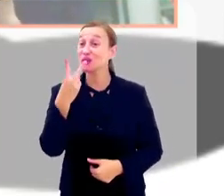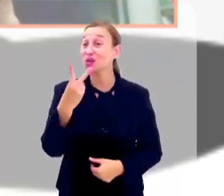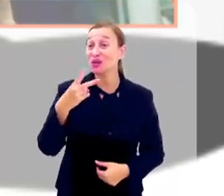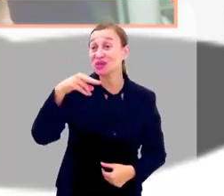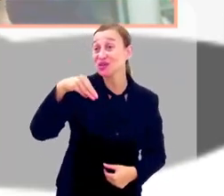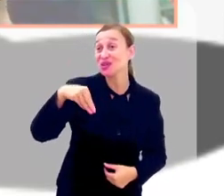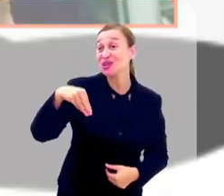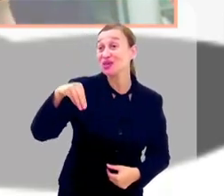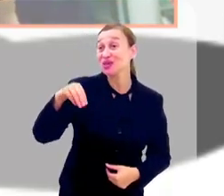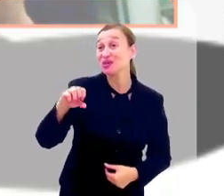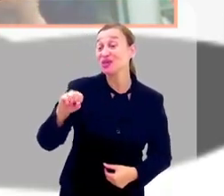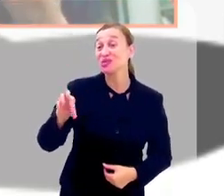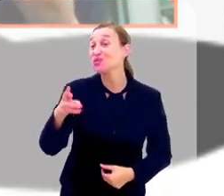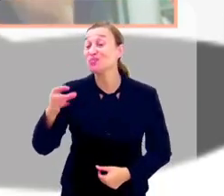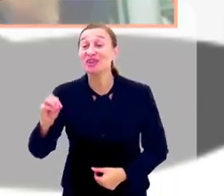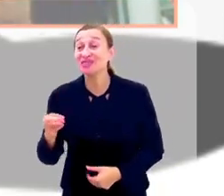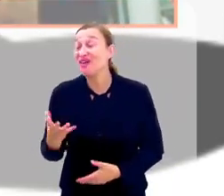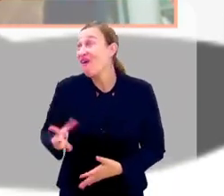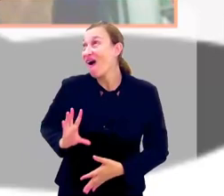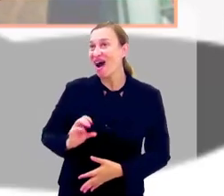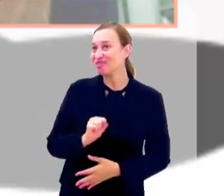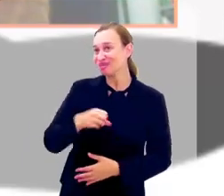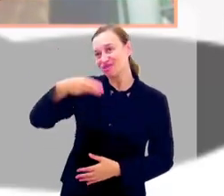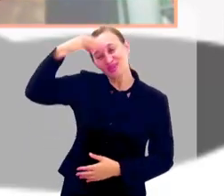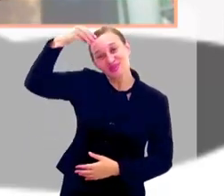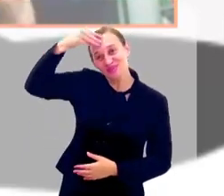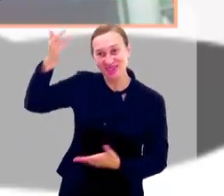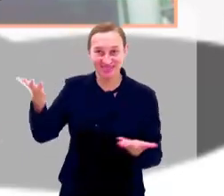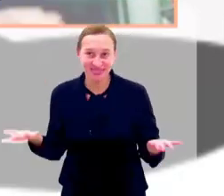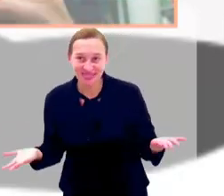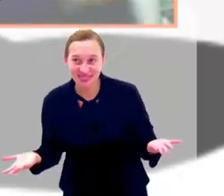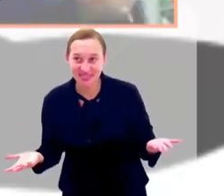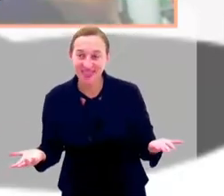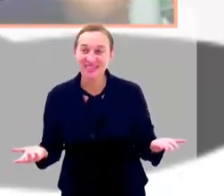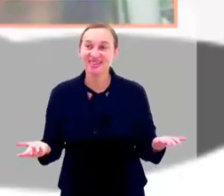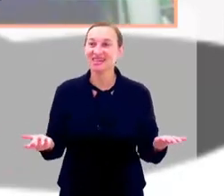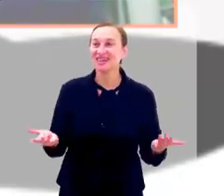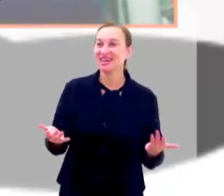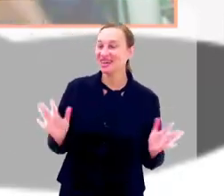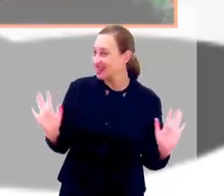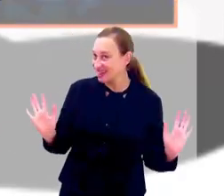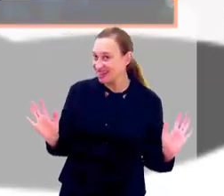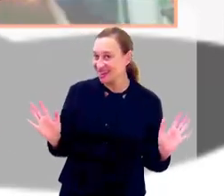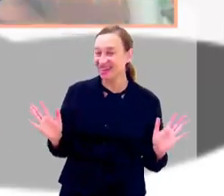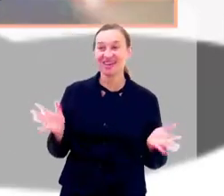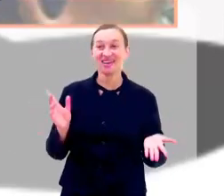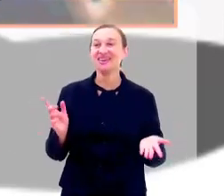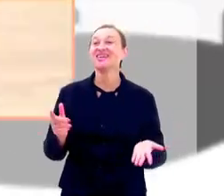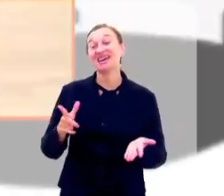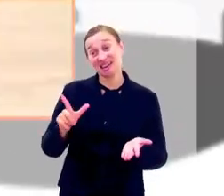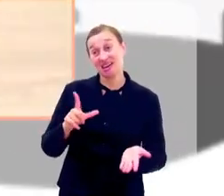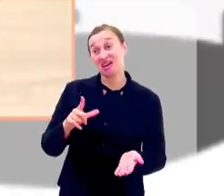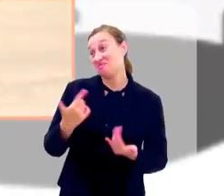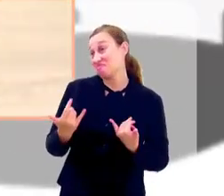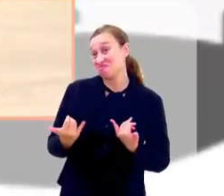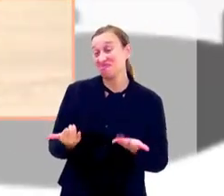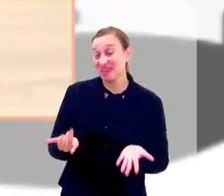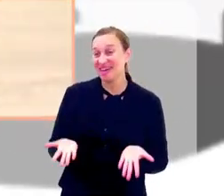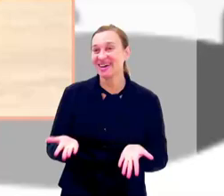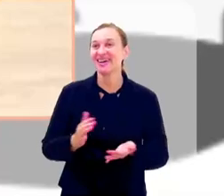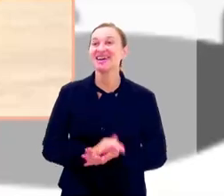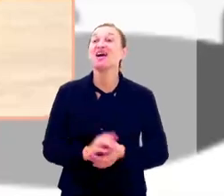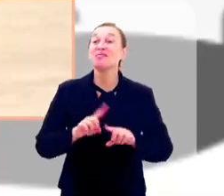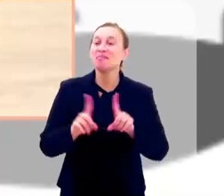Não, eu tenho 2 sobrinhos. Por que tem que ser filho? Eu amo os meus sobrinhos, né? E o bom de ser tia é que eu só mando brinquedo e não tenho boleto para pagar, ainda tem